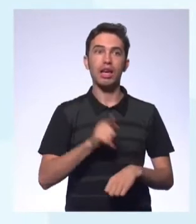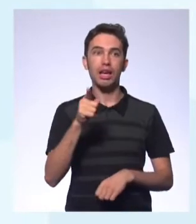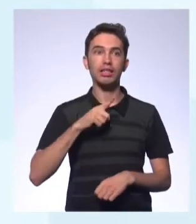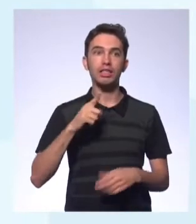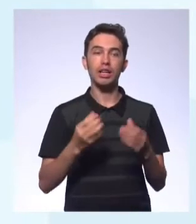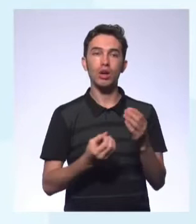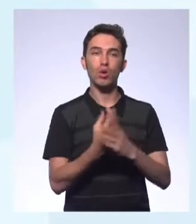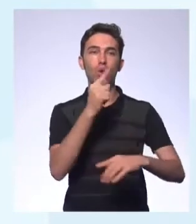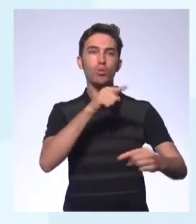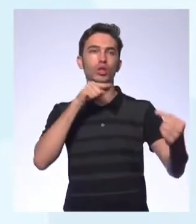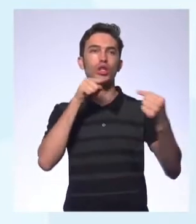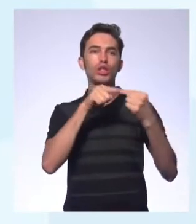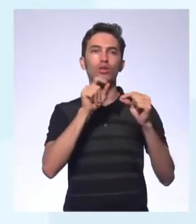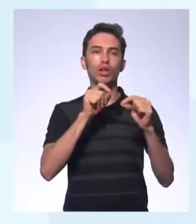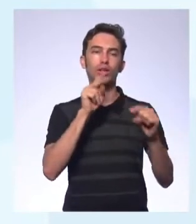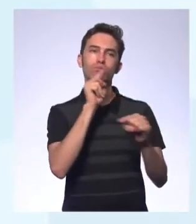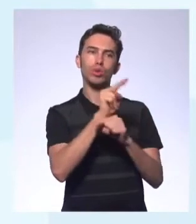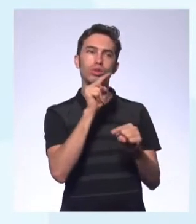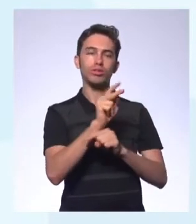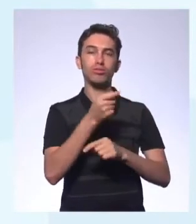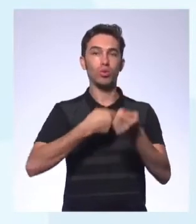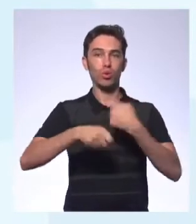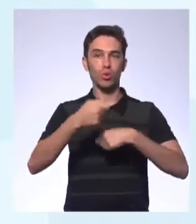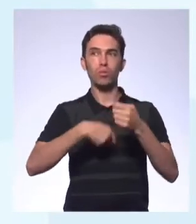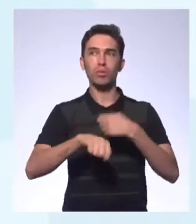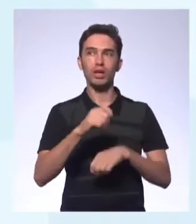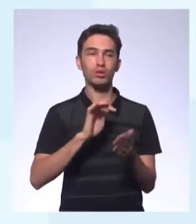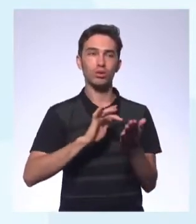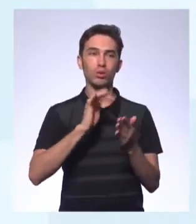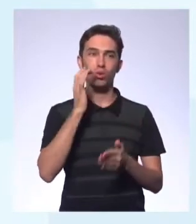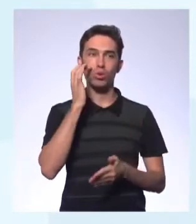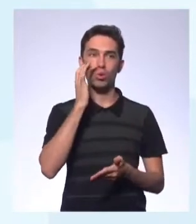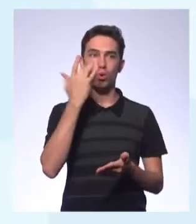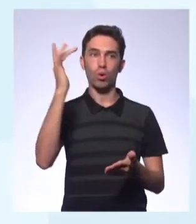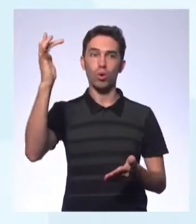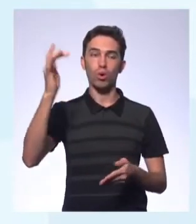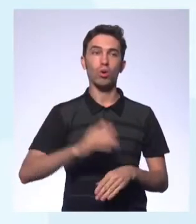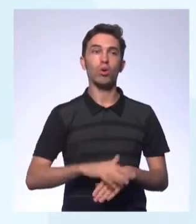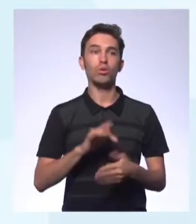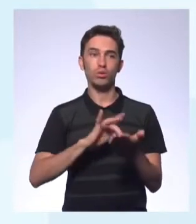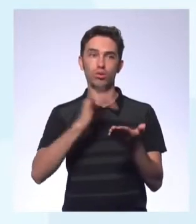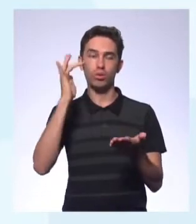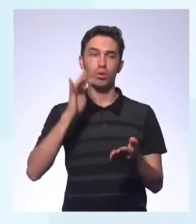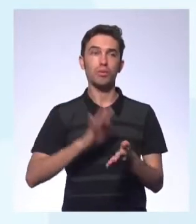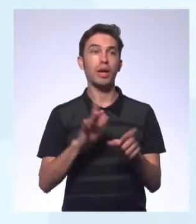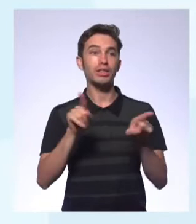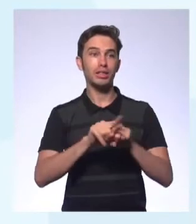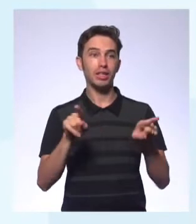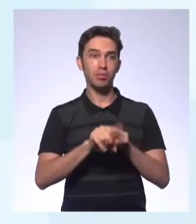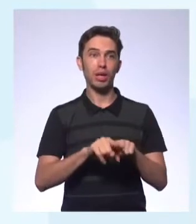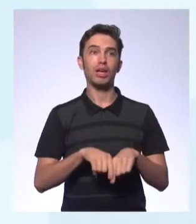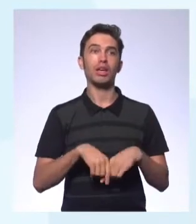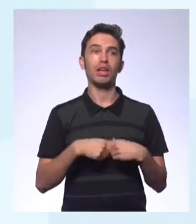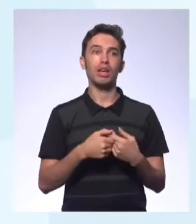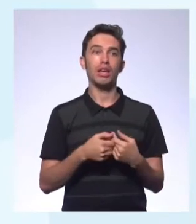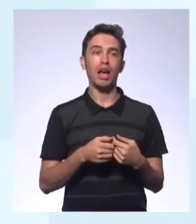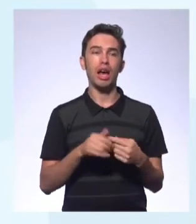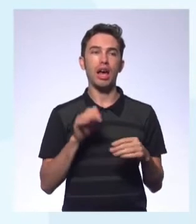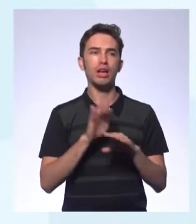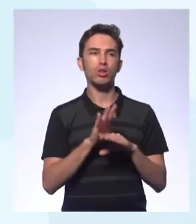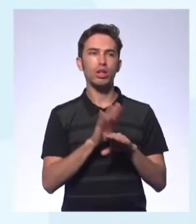o comércio do ouro, claro, mas também servia como feitoria, né?